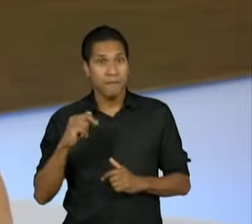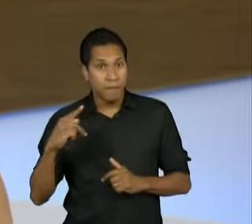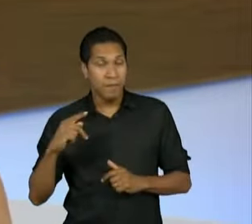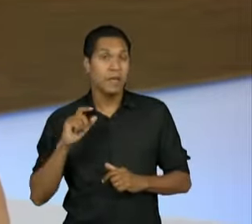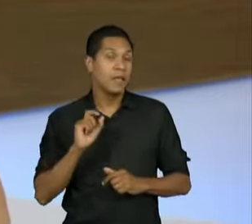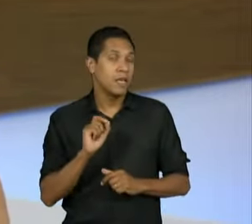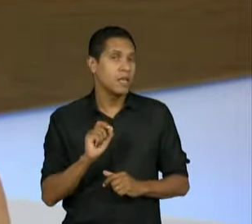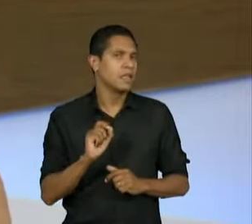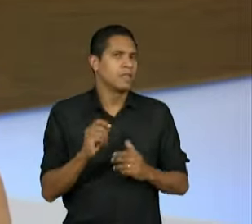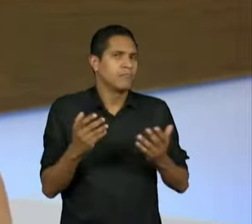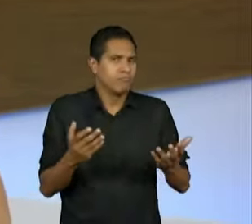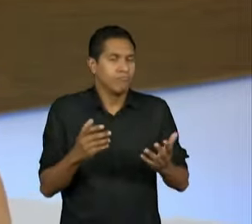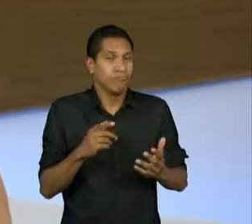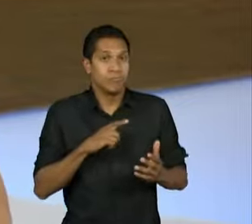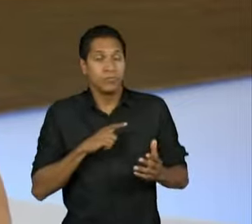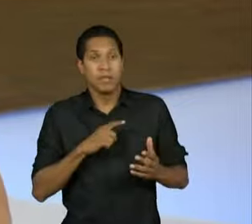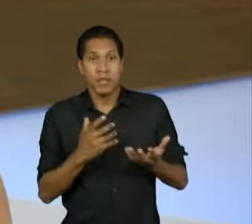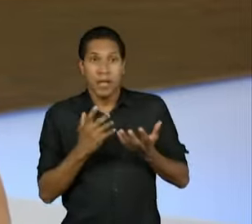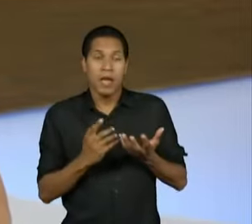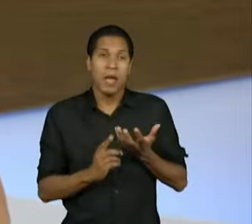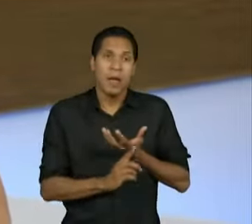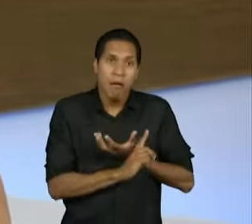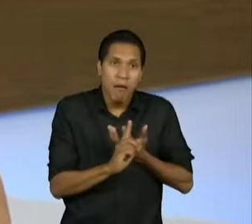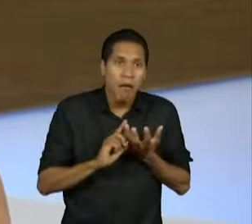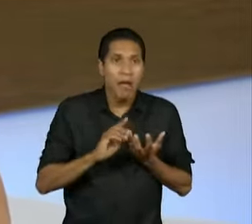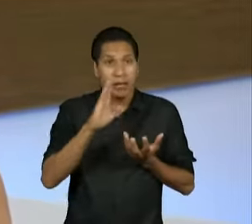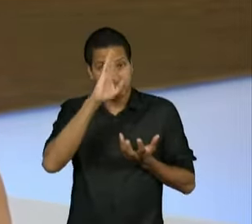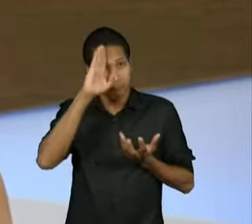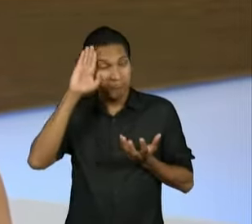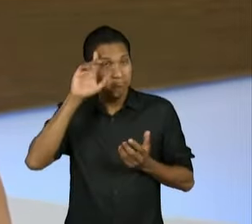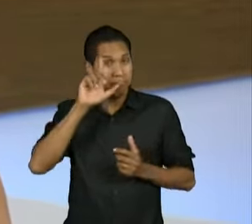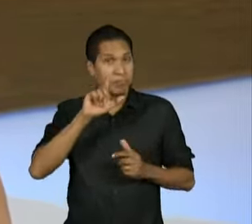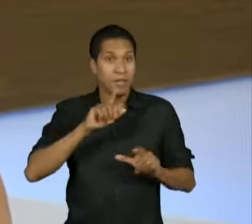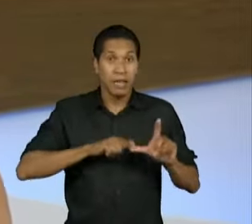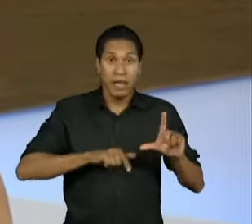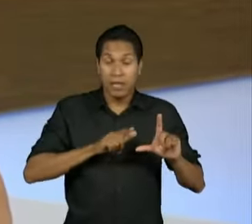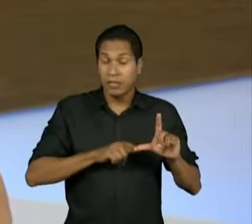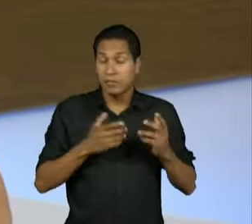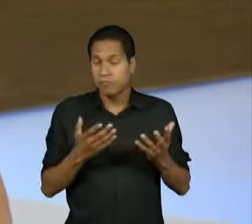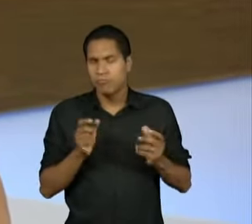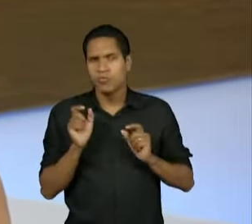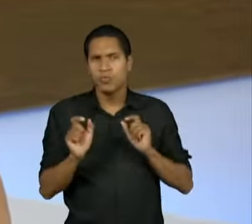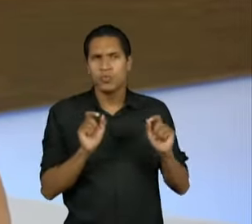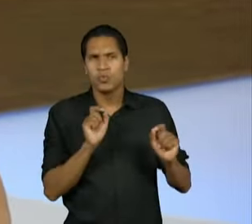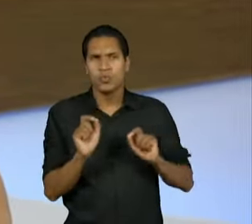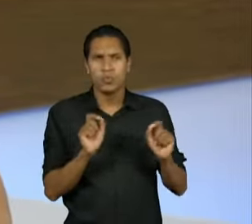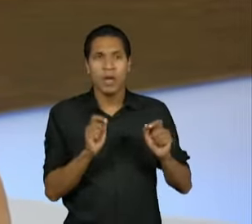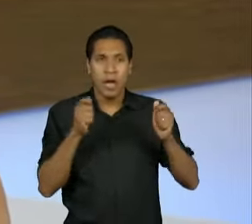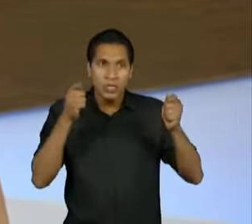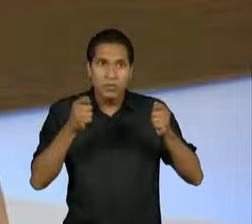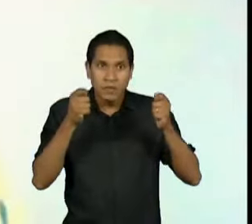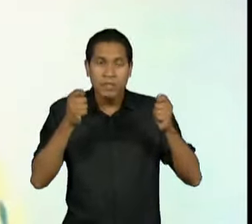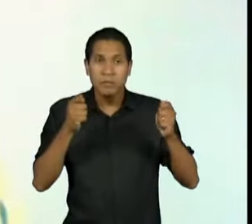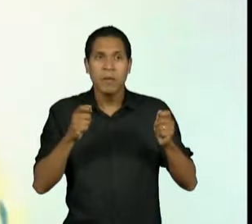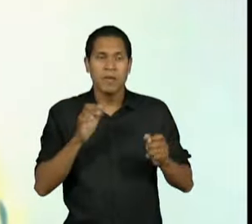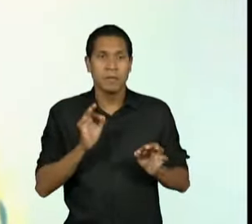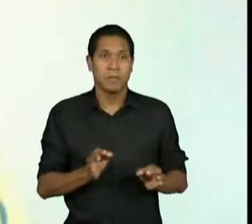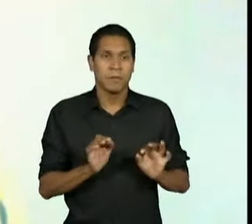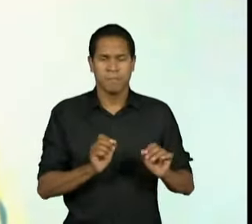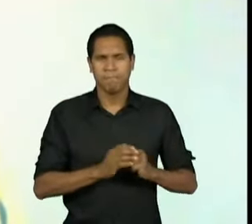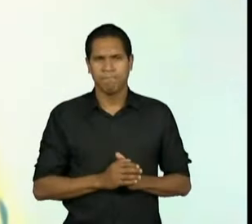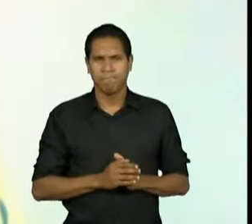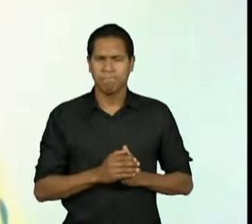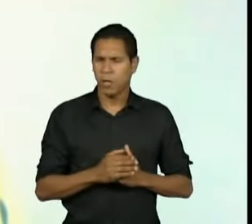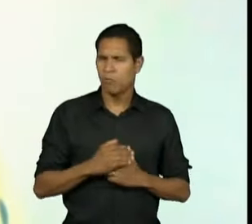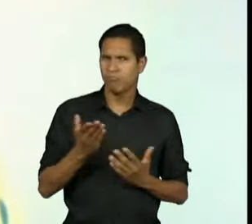candidata a uma vaga na Academia Brasileira de Letras, né? Tudo isso a gente pode chamar de um ativismo. Eu queria saber